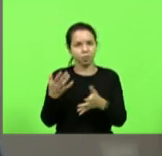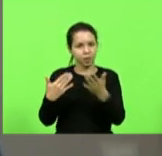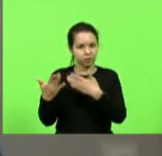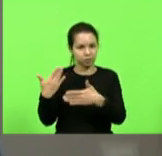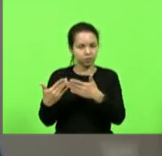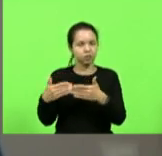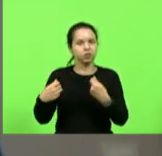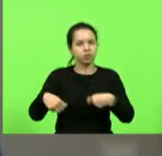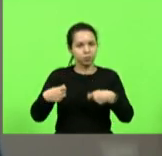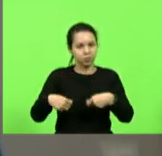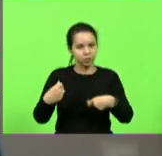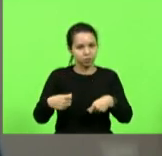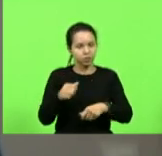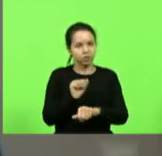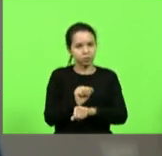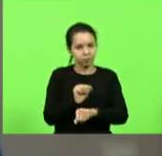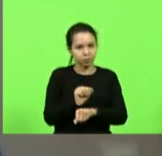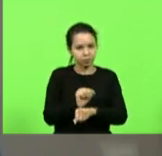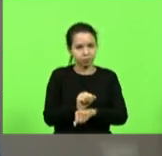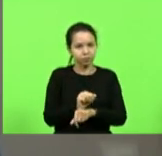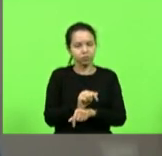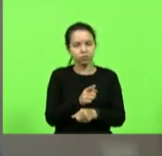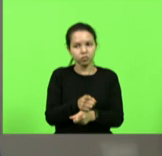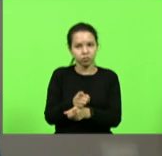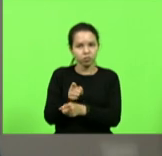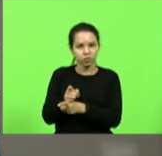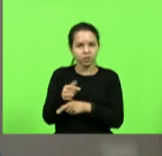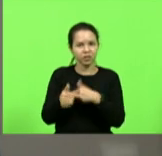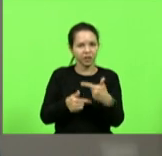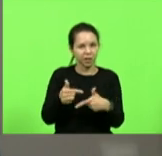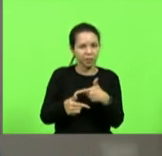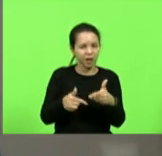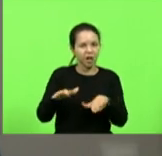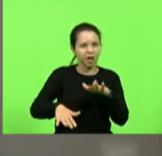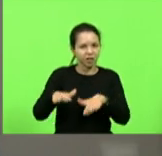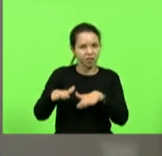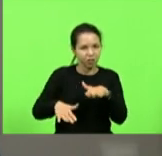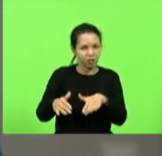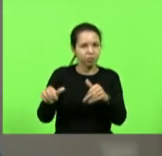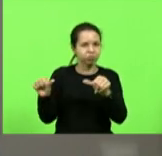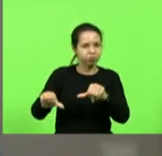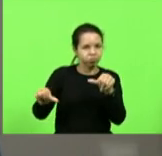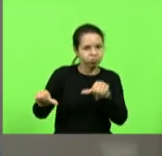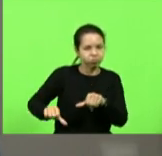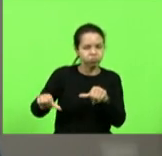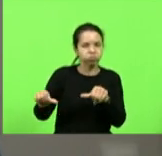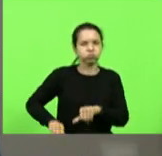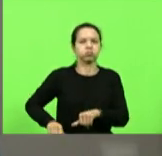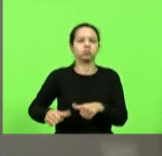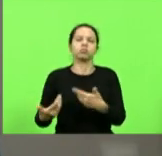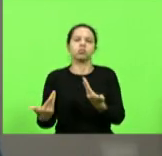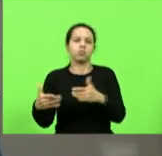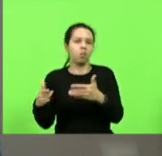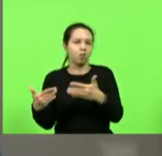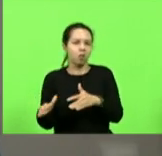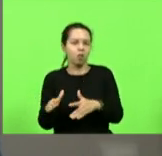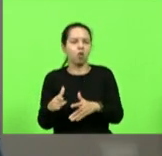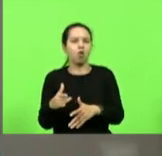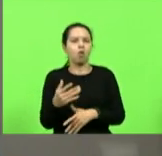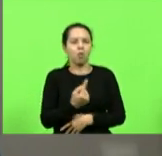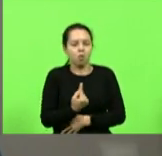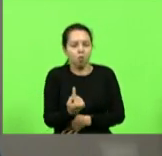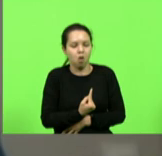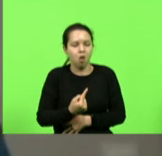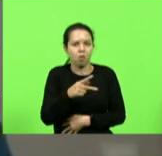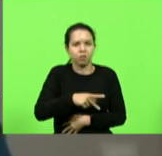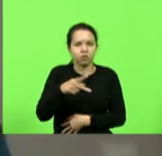construir e superar. Né? Encontramos ali, então, condições de trabalho muitas vezes precarizado, desamparo, solidões dos professores, professoras, né, na